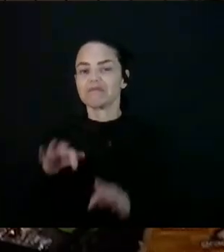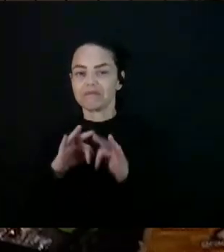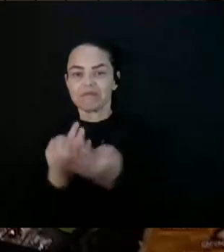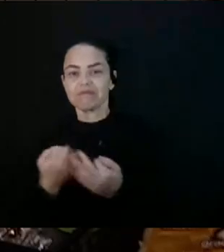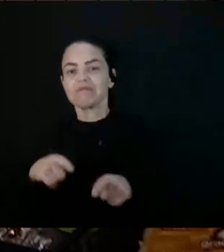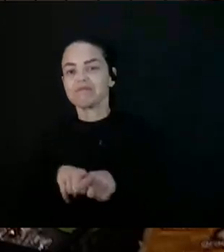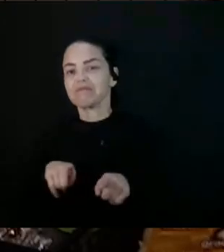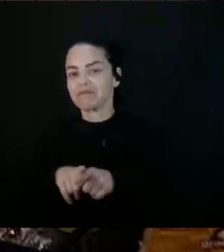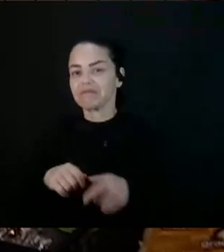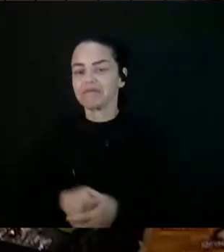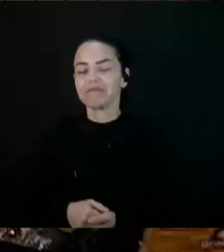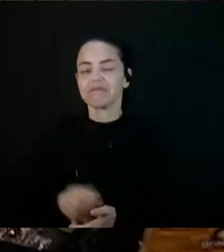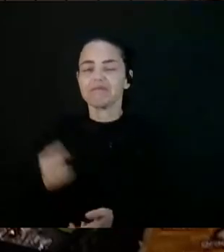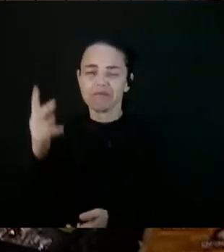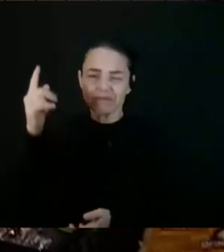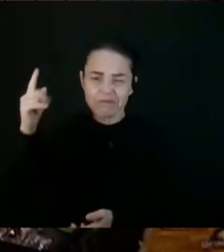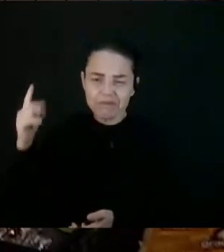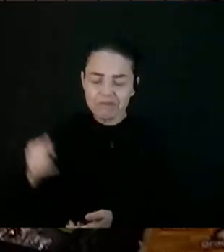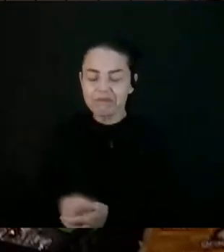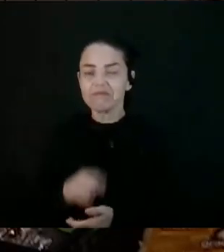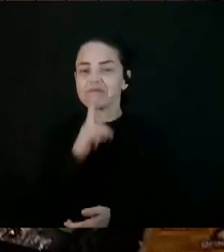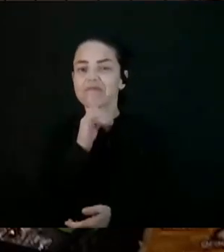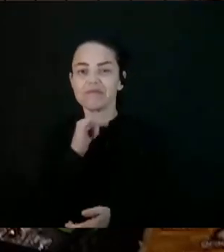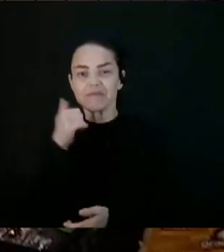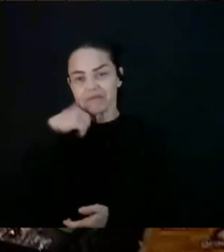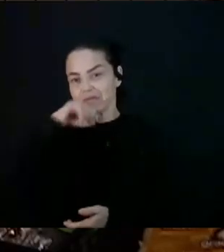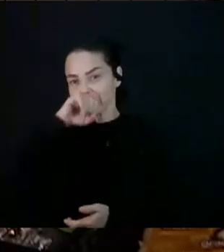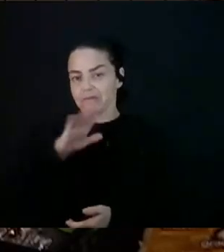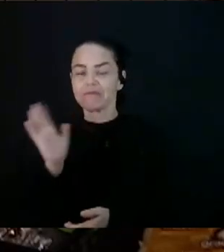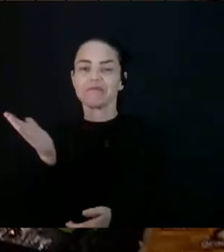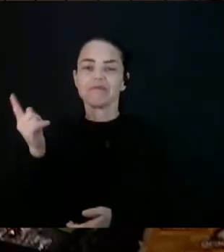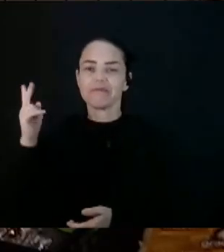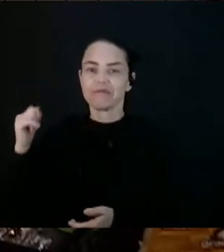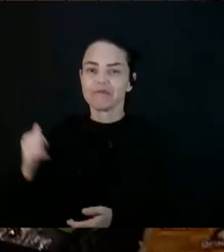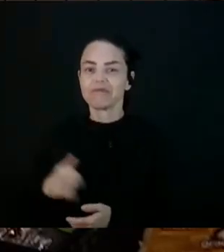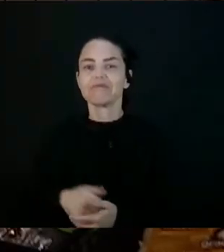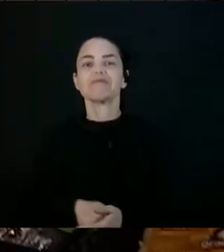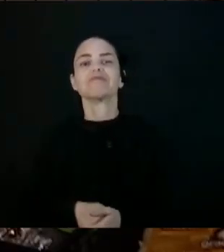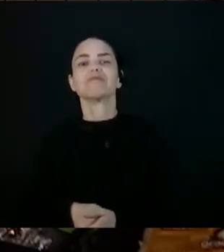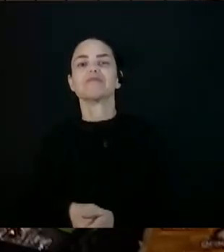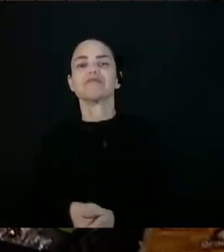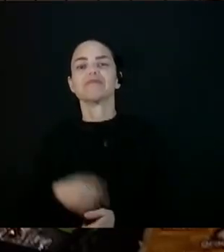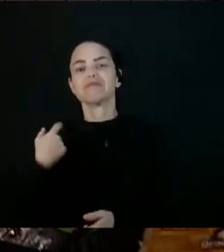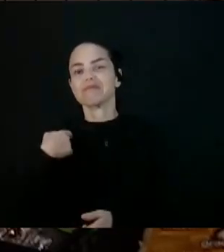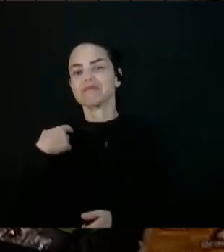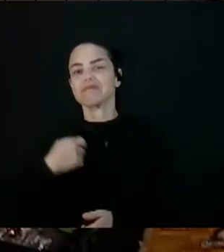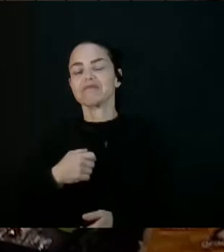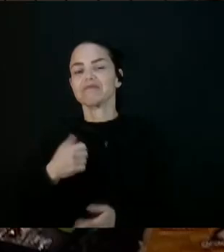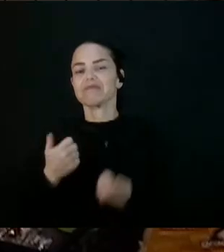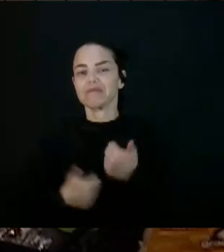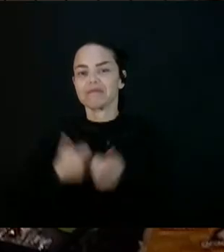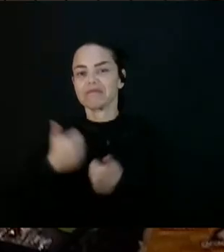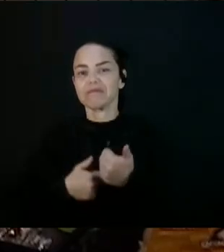desde o tempo dos seus pais e tudo mais? Eu perguntei um dia pro meu pai e falou que